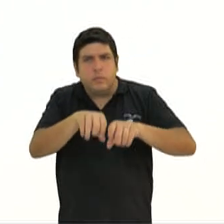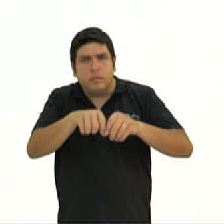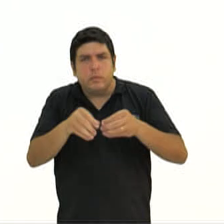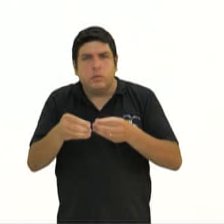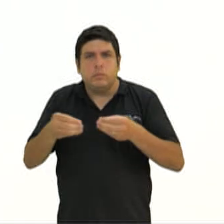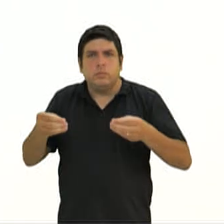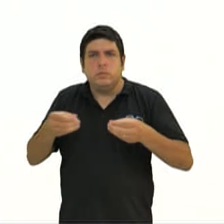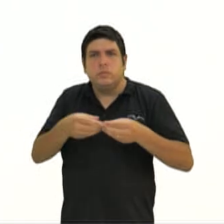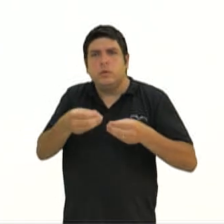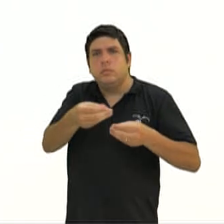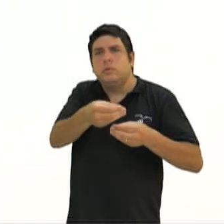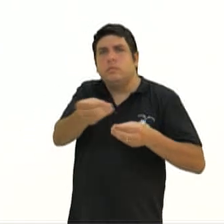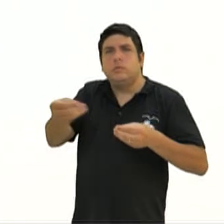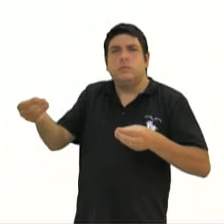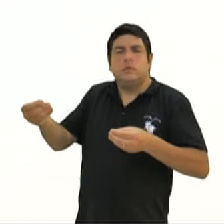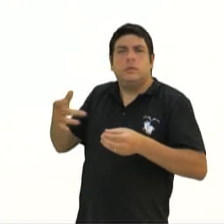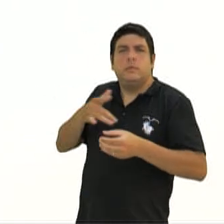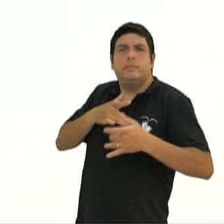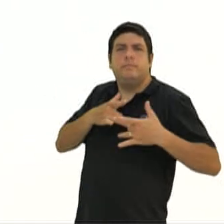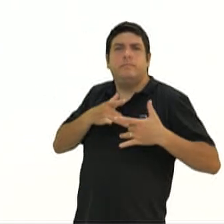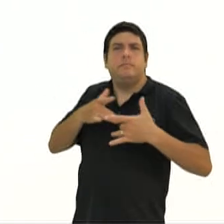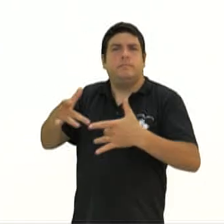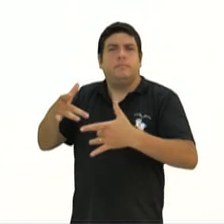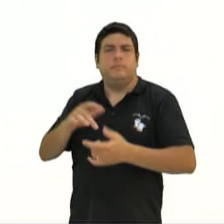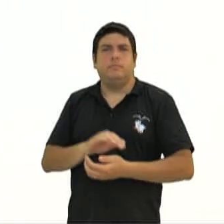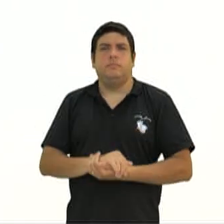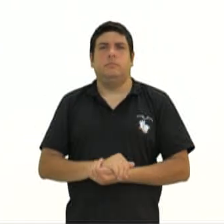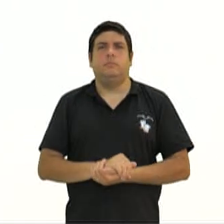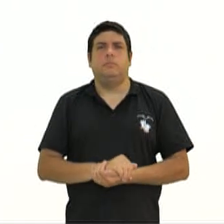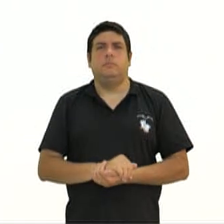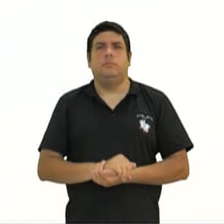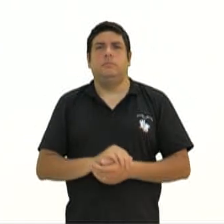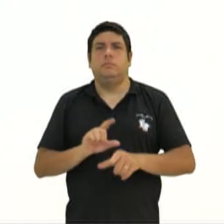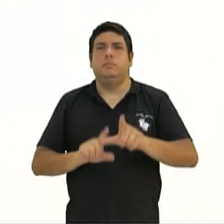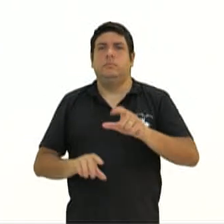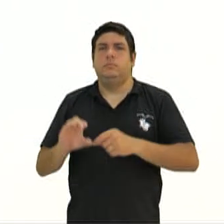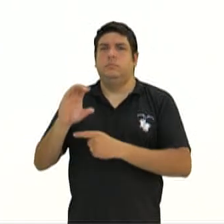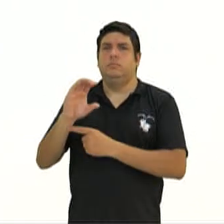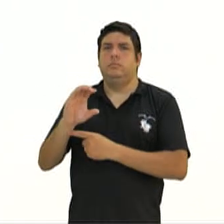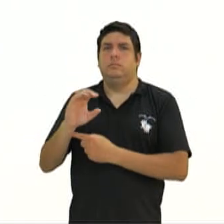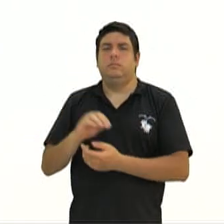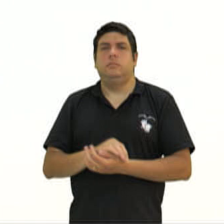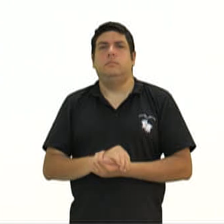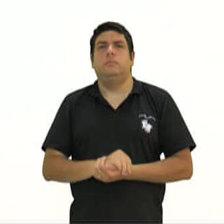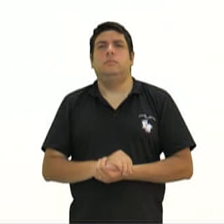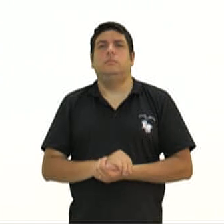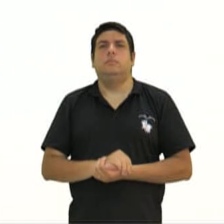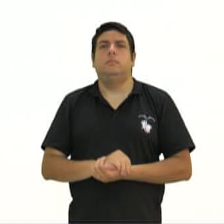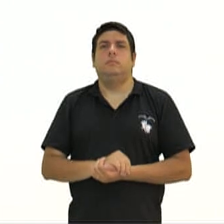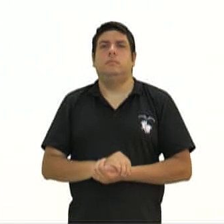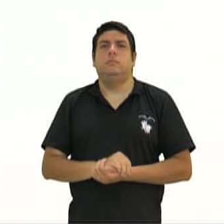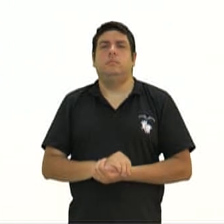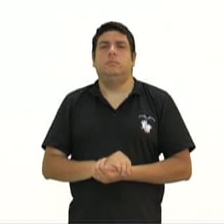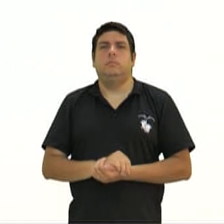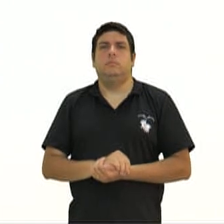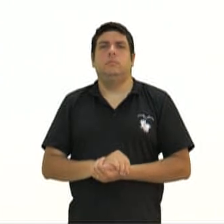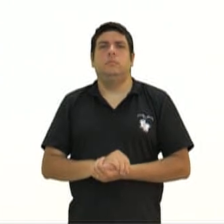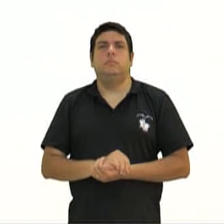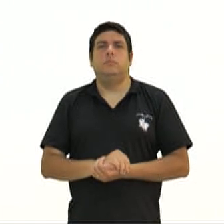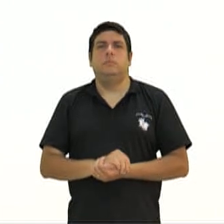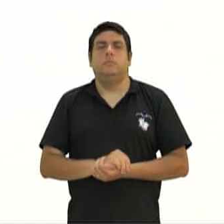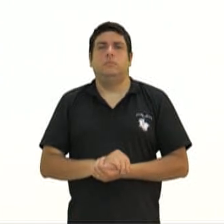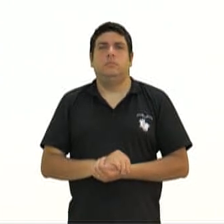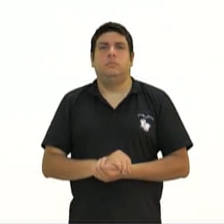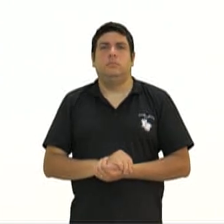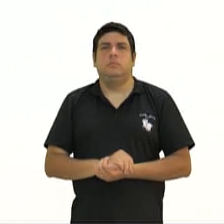para caridade. Ok? Letra C. It symbolizes clairvoyance as the